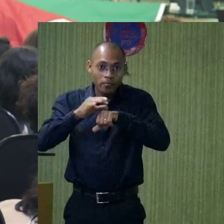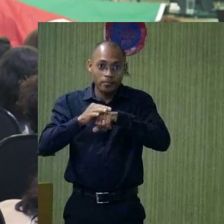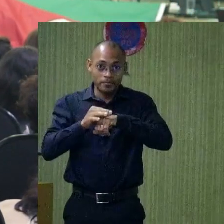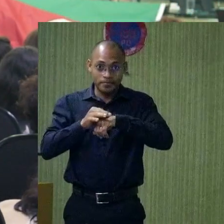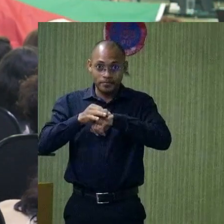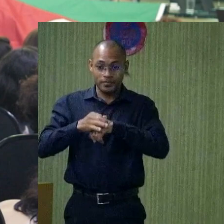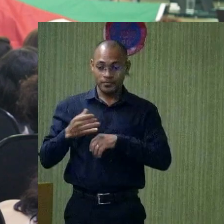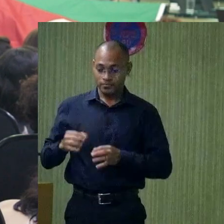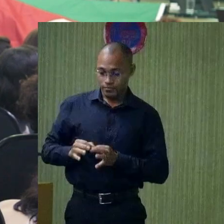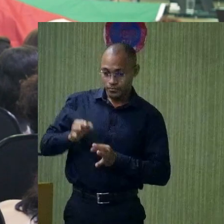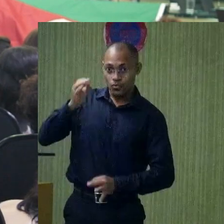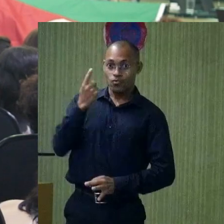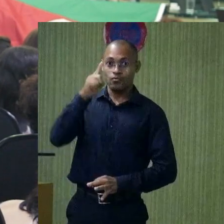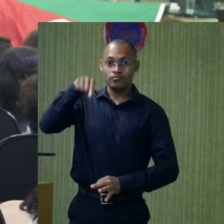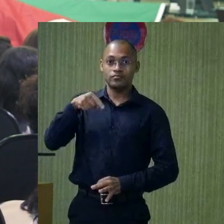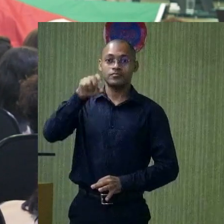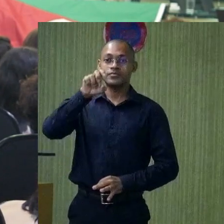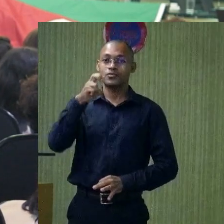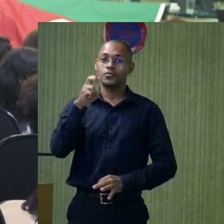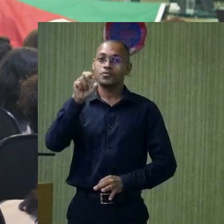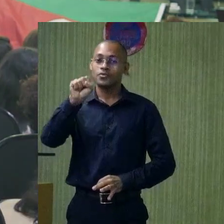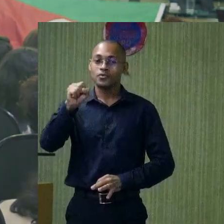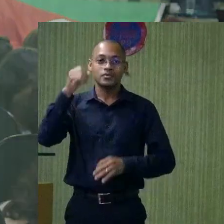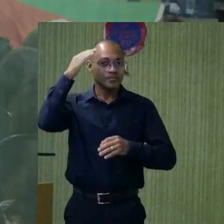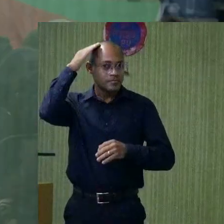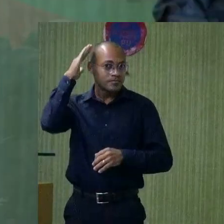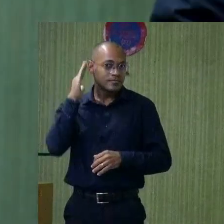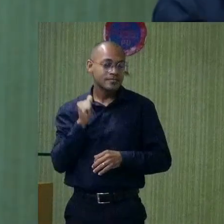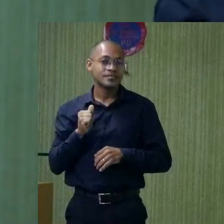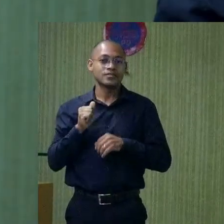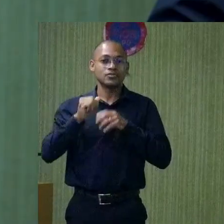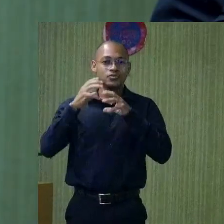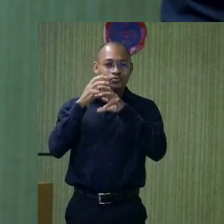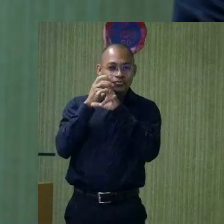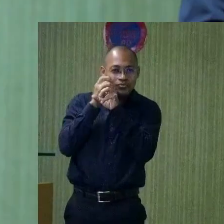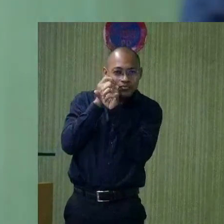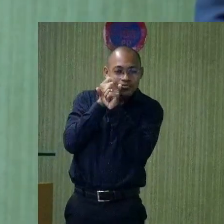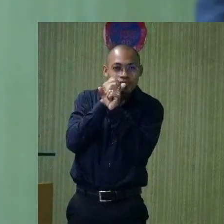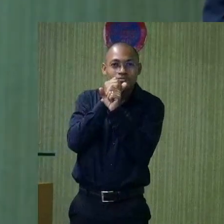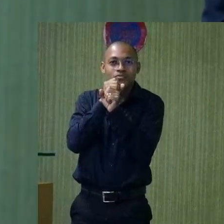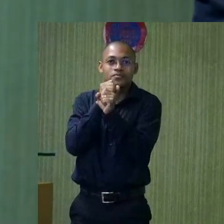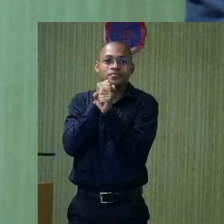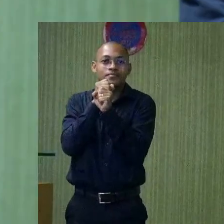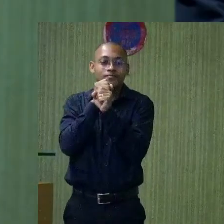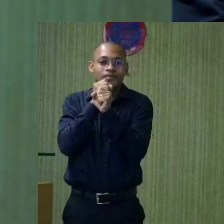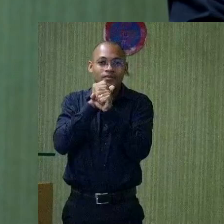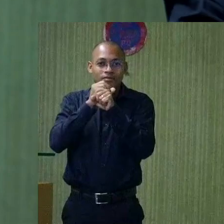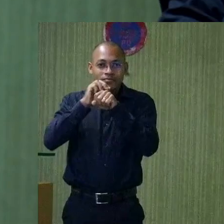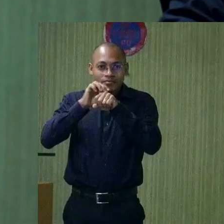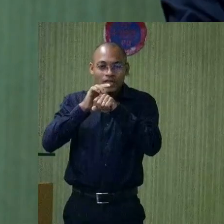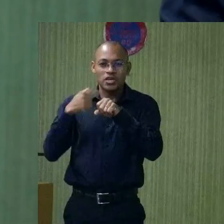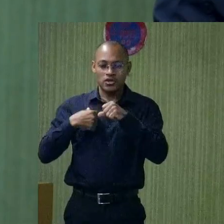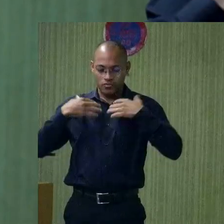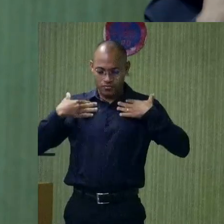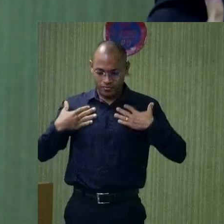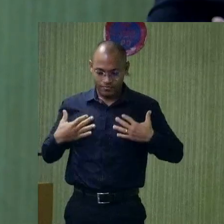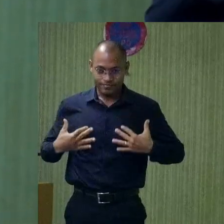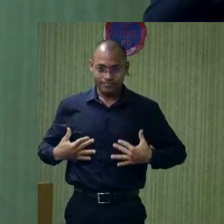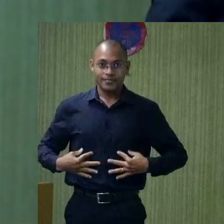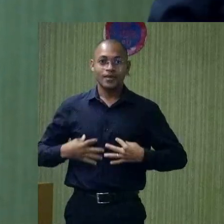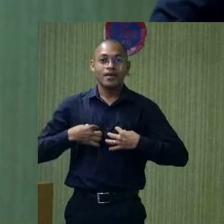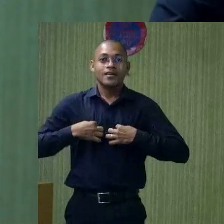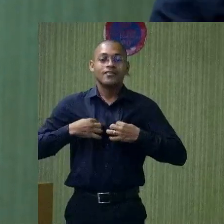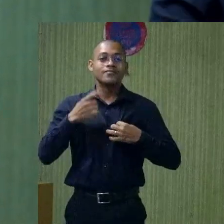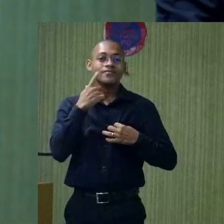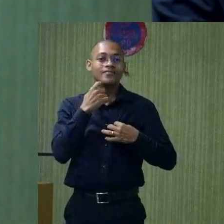1,58 cabelos castanhos com luzes Estou vestindo um vestido vermelho com casaco